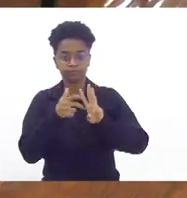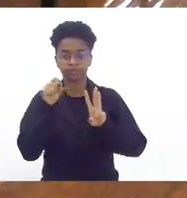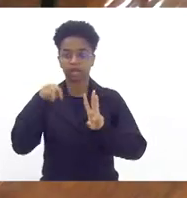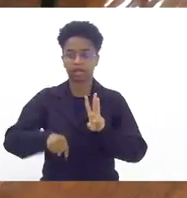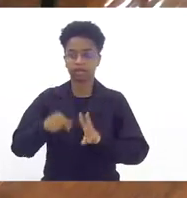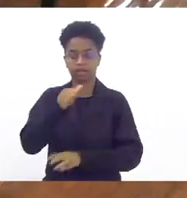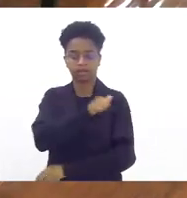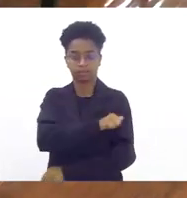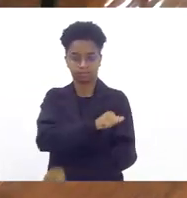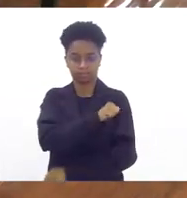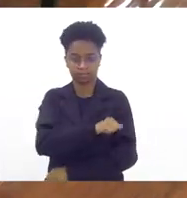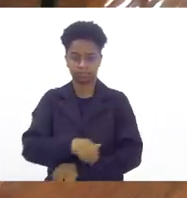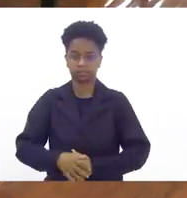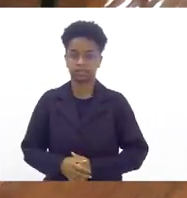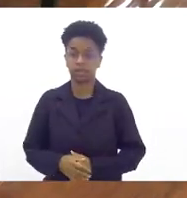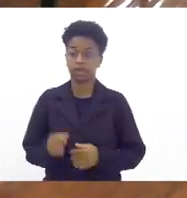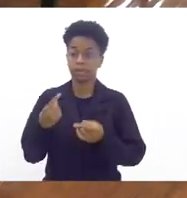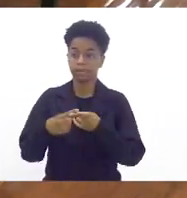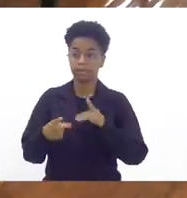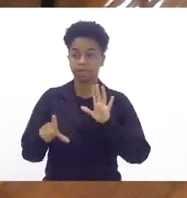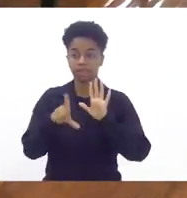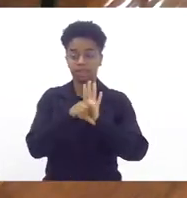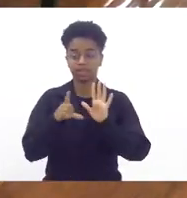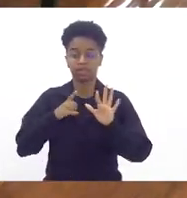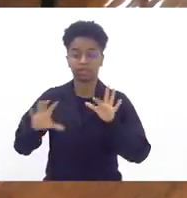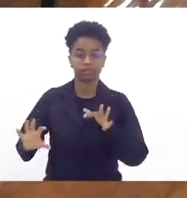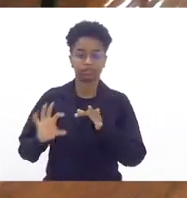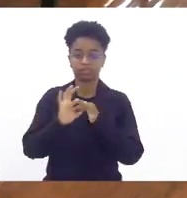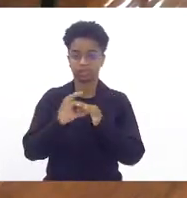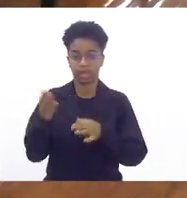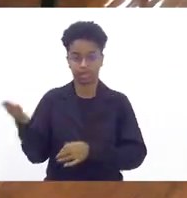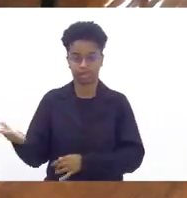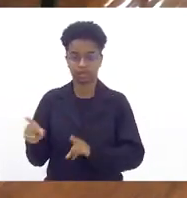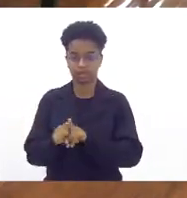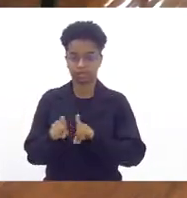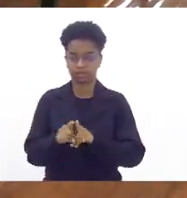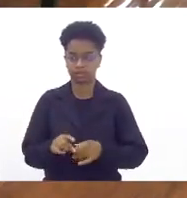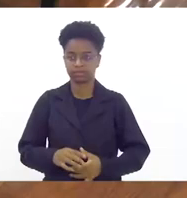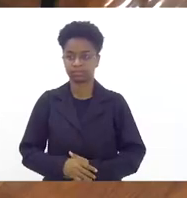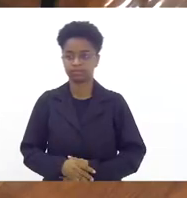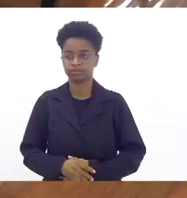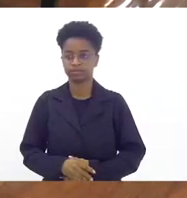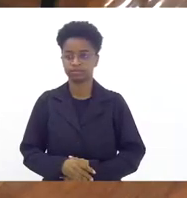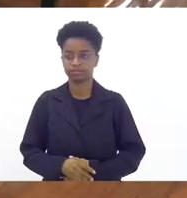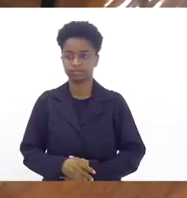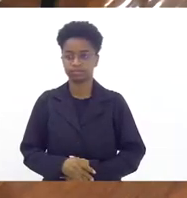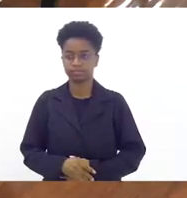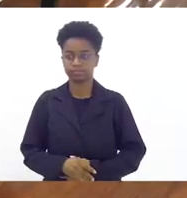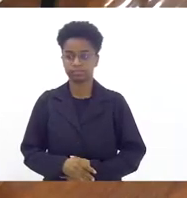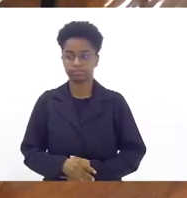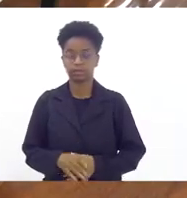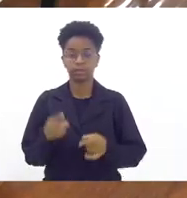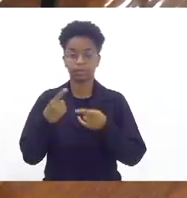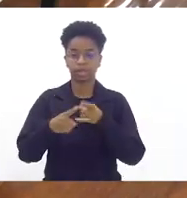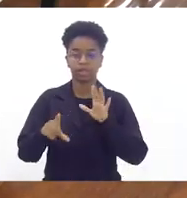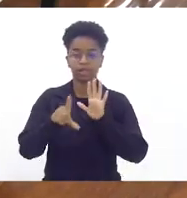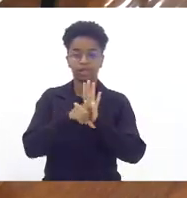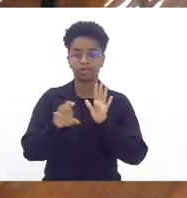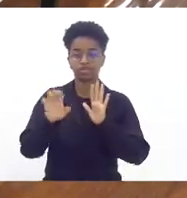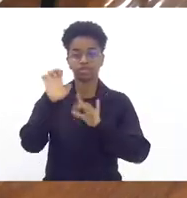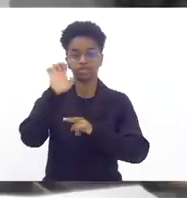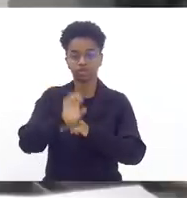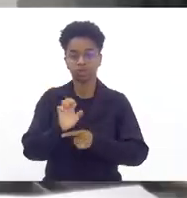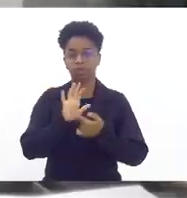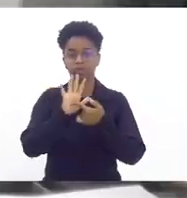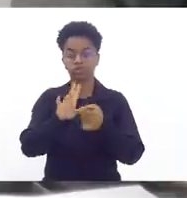de Janeiro, já que a lei... Tem lugar para ela aqui, não tem? Já que a lei estadual fala do